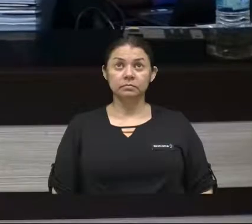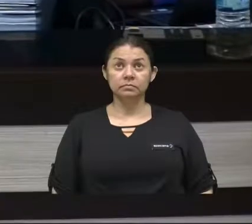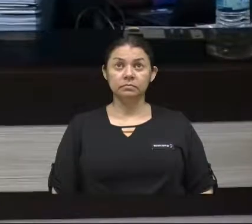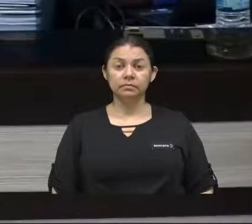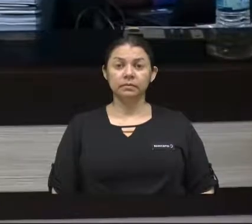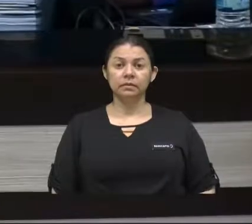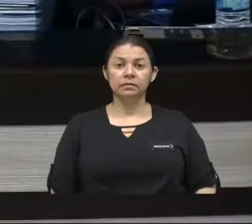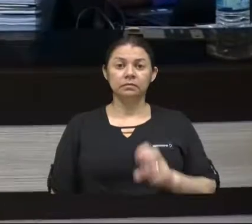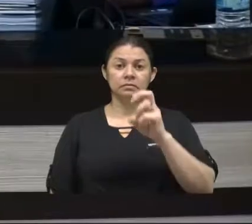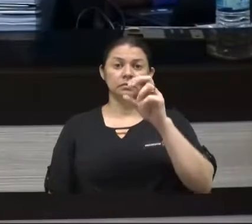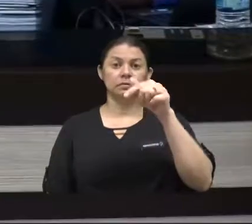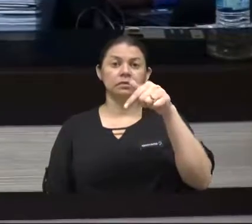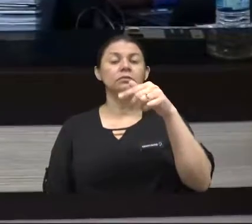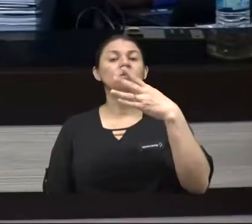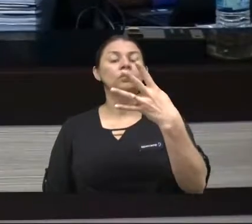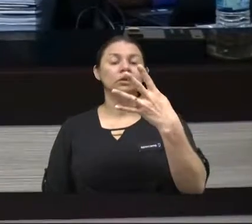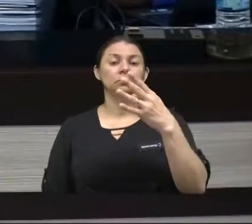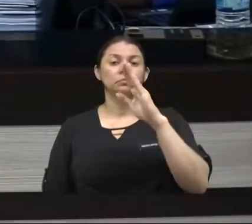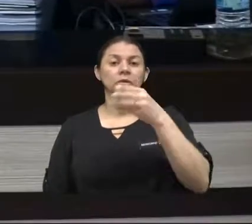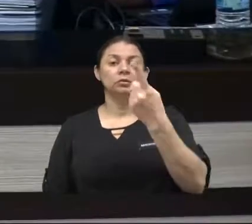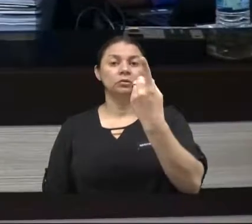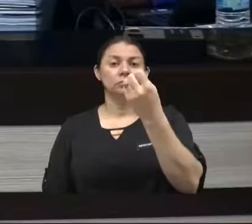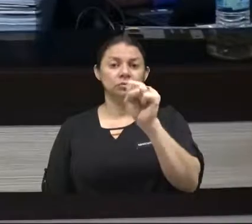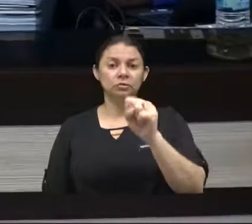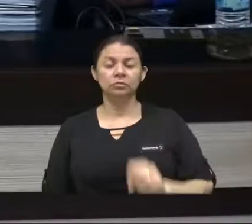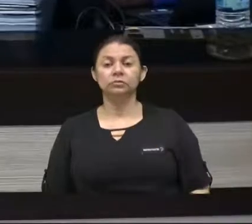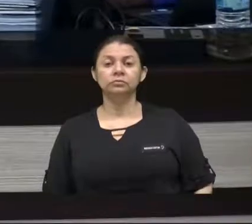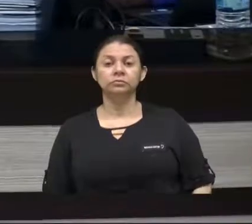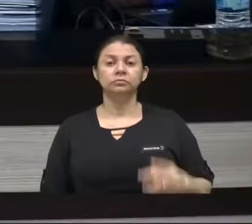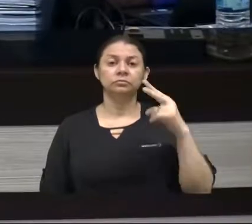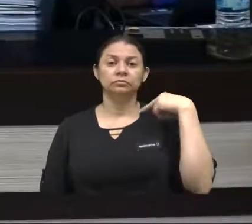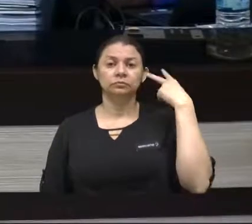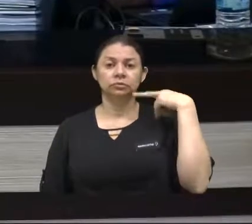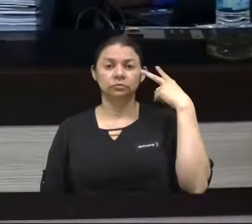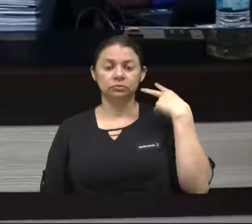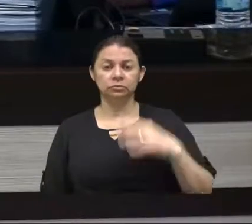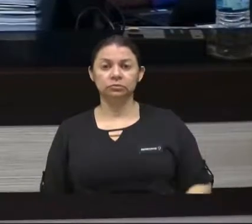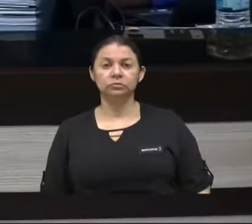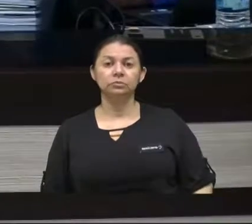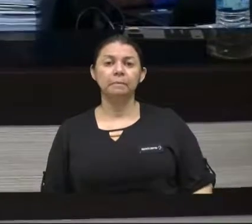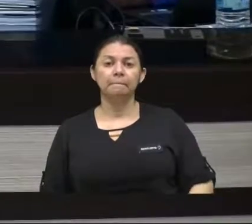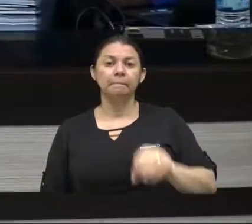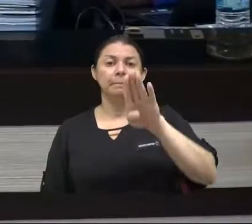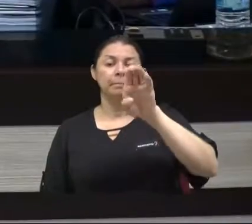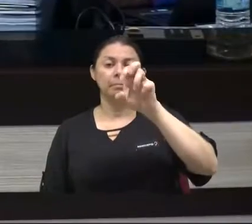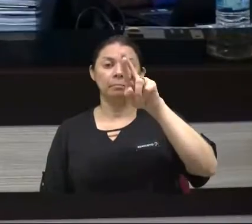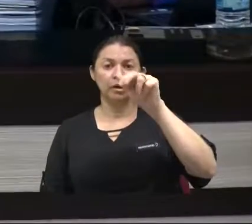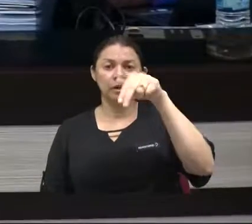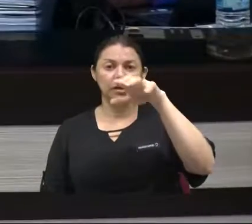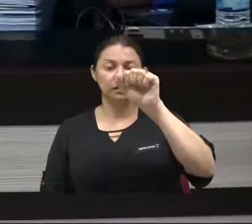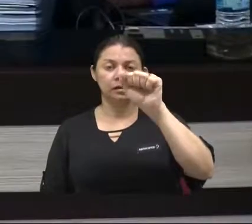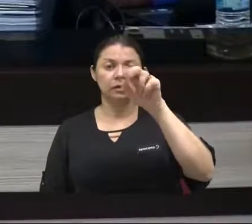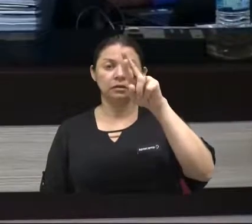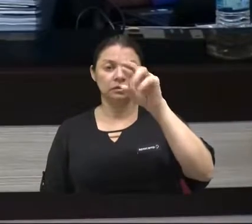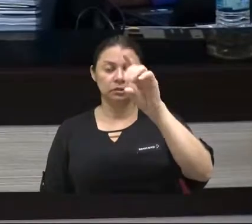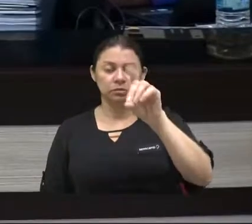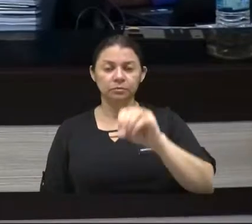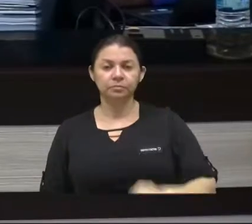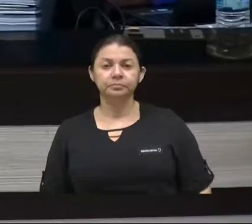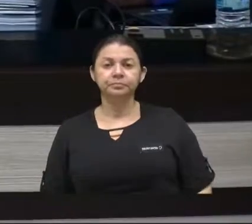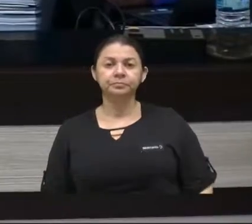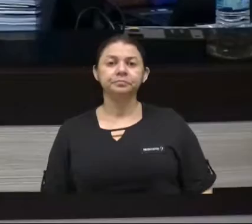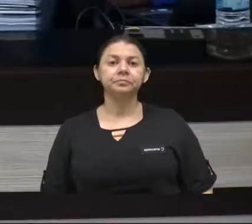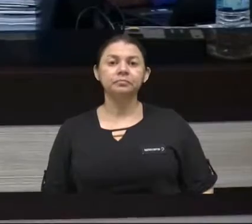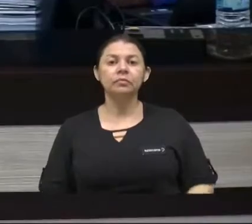574/2018, excelentíssimo José Roberto Bernardo, presidente da Câmara Municipal. Assunto encaminha projeto de lei. Vimos a presença de Vossa Excelência e dos